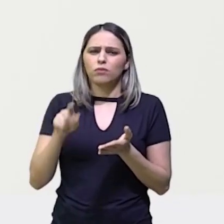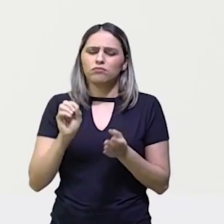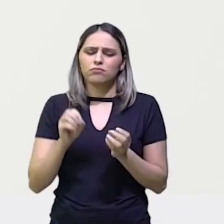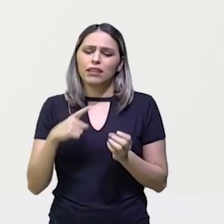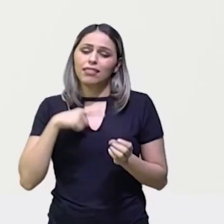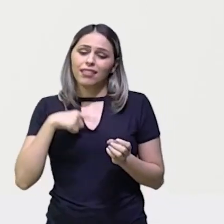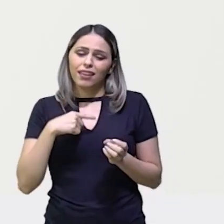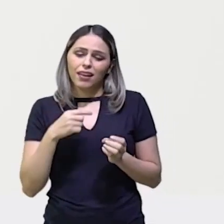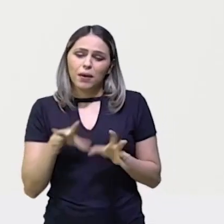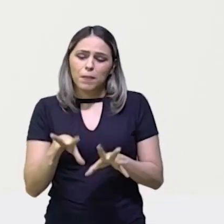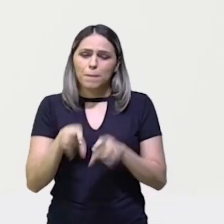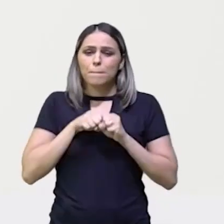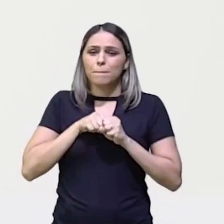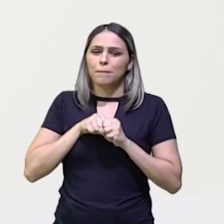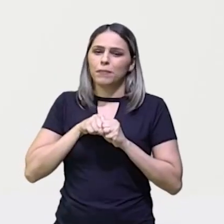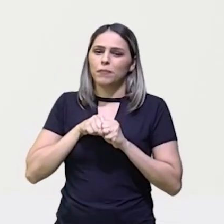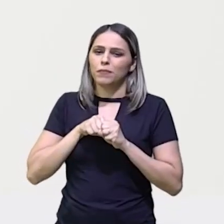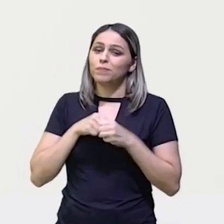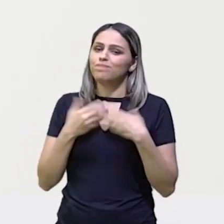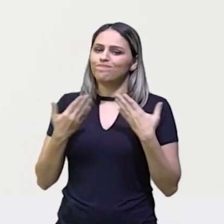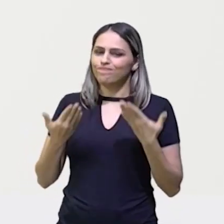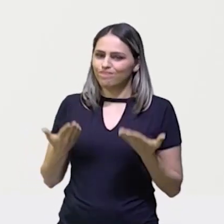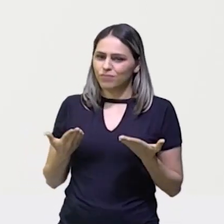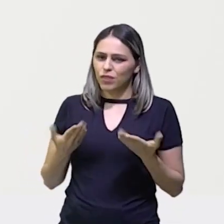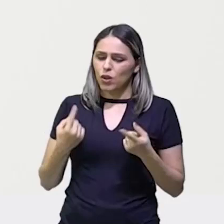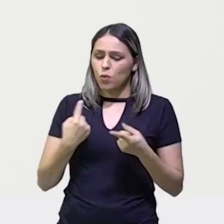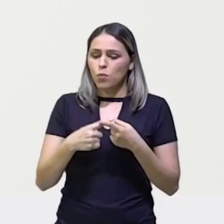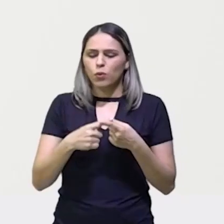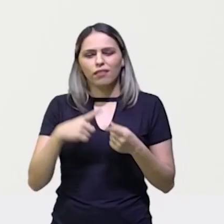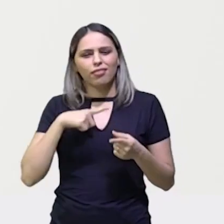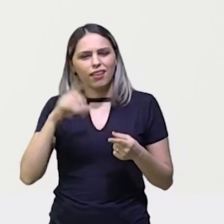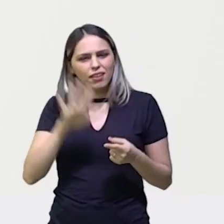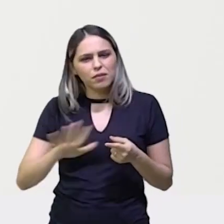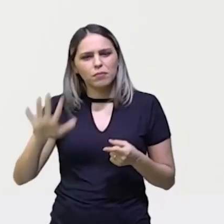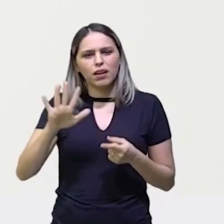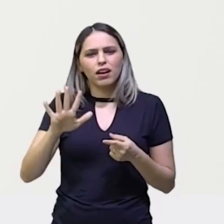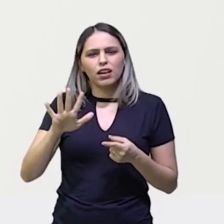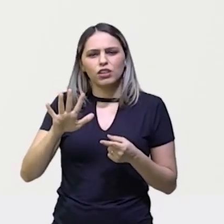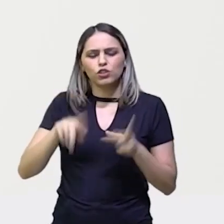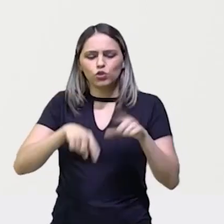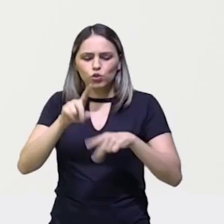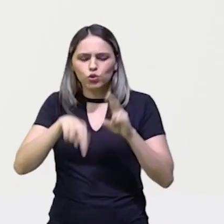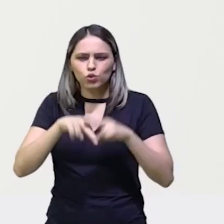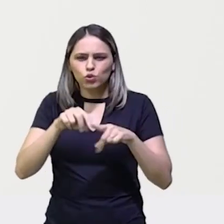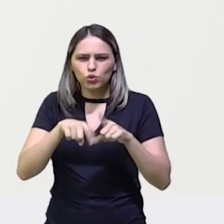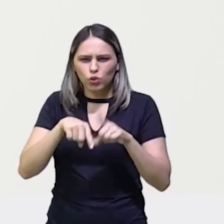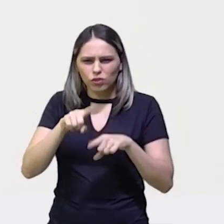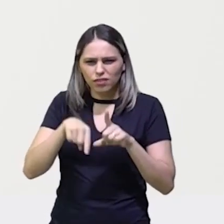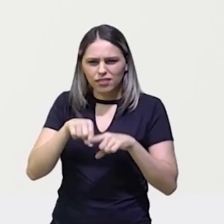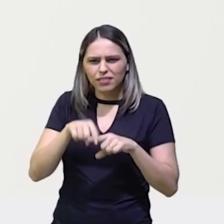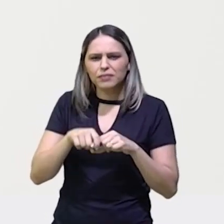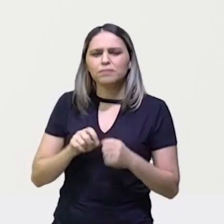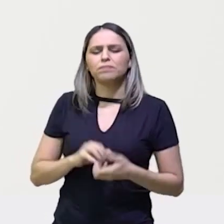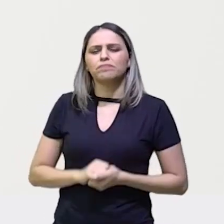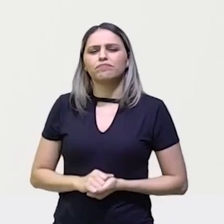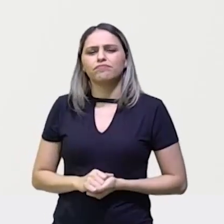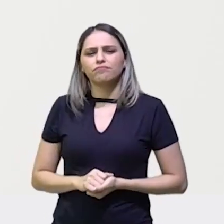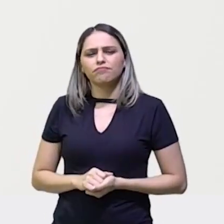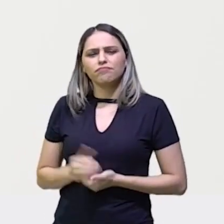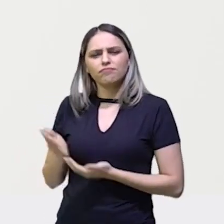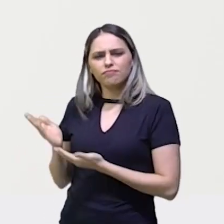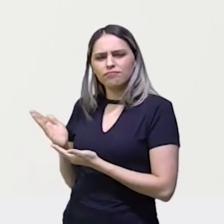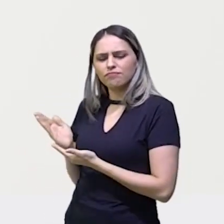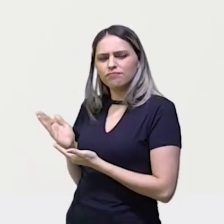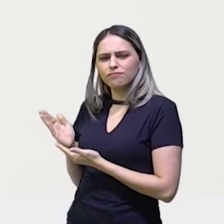Mas como aqui tem as imagens, ó, tem a imagem de um chocolate delicioso, aqui também tem a